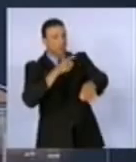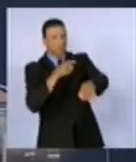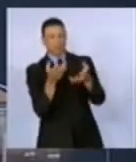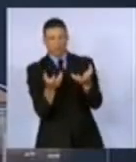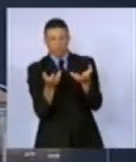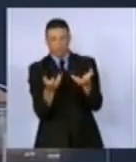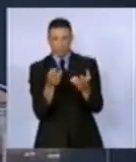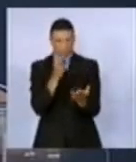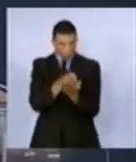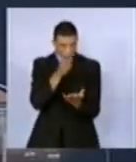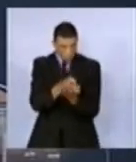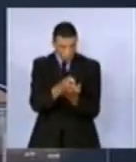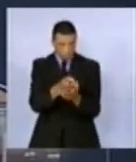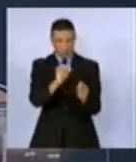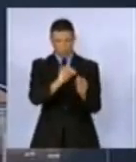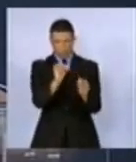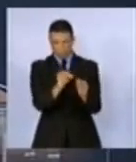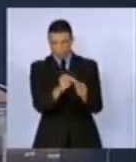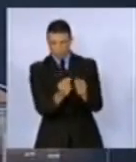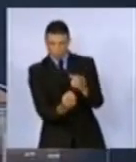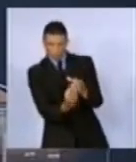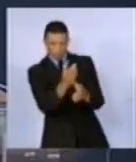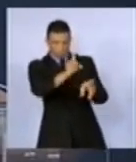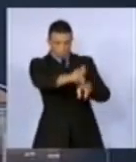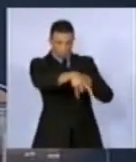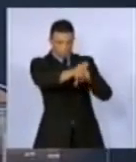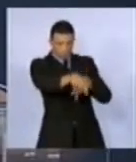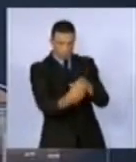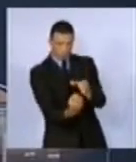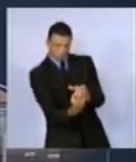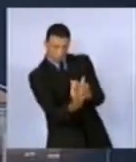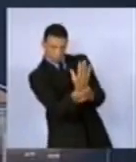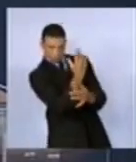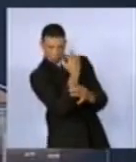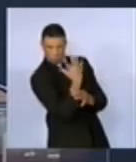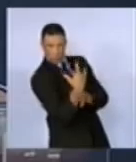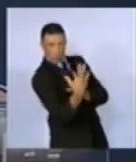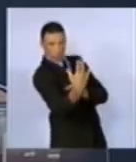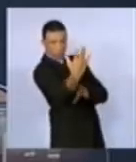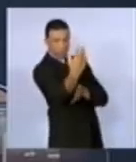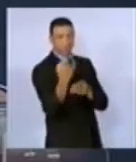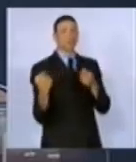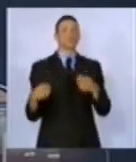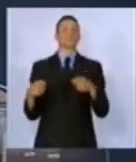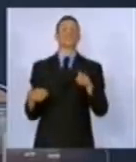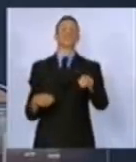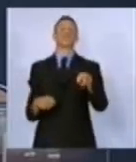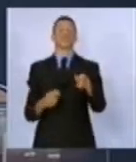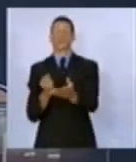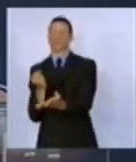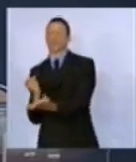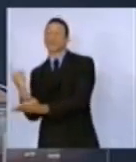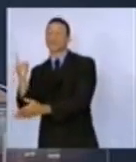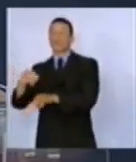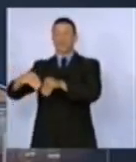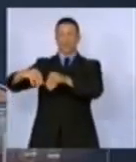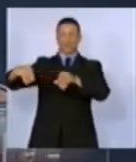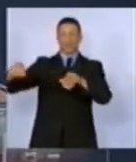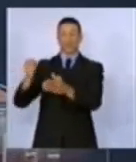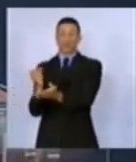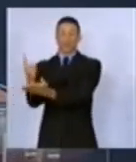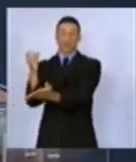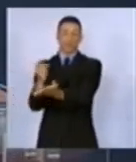mesma capacidade produtiva ou seja se não quiserem diminuir a capacidade produtiva das suas unidades vão ter que adquirir terras há uma valorização um